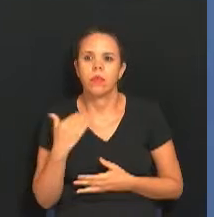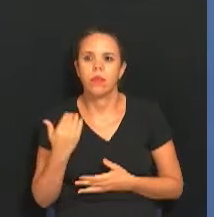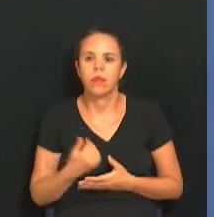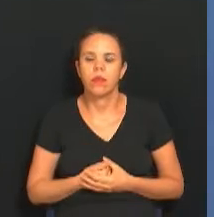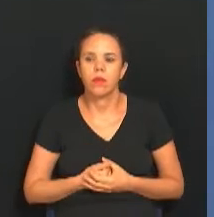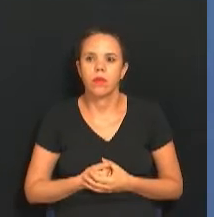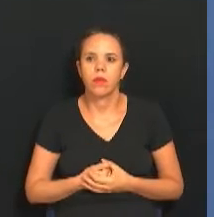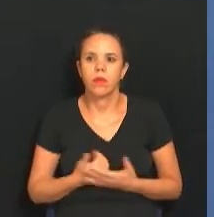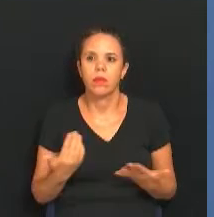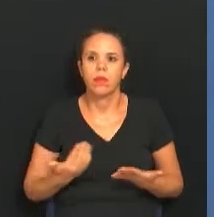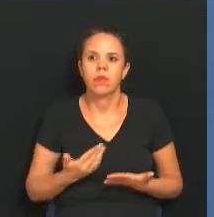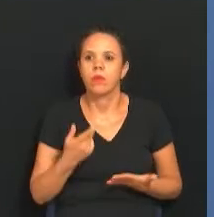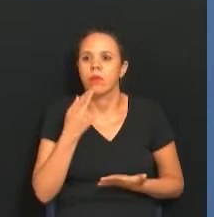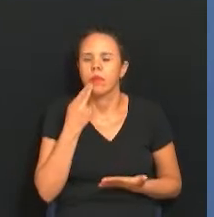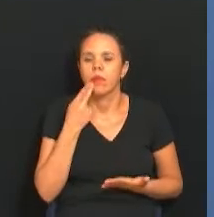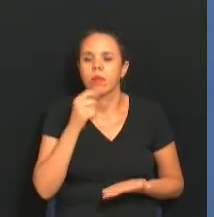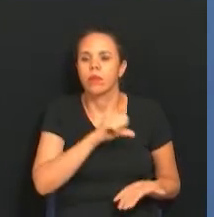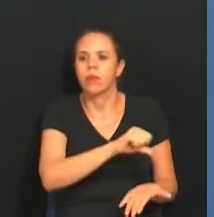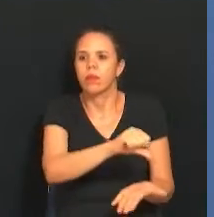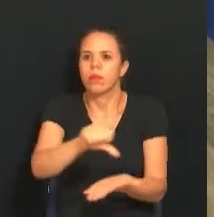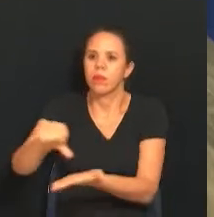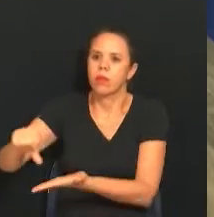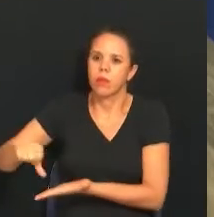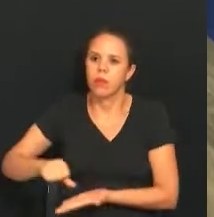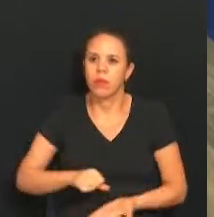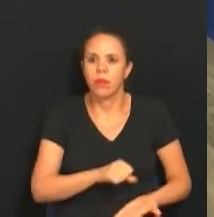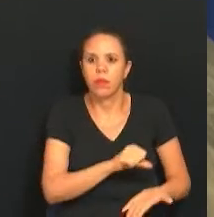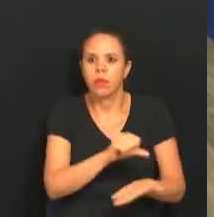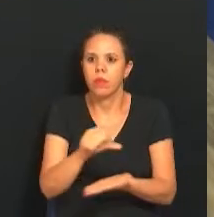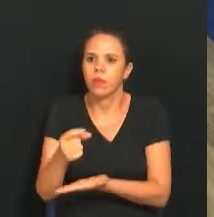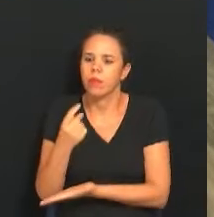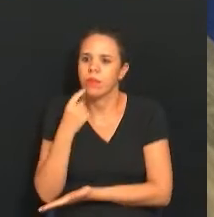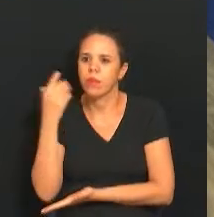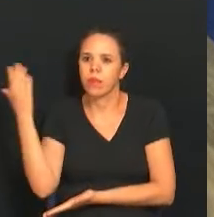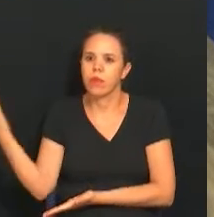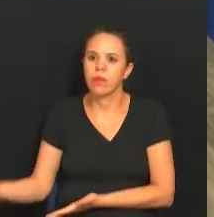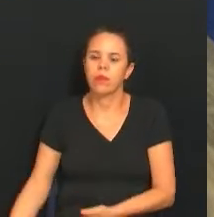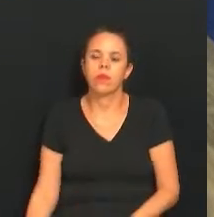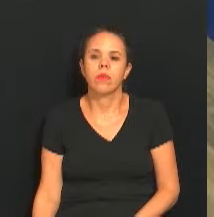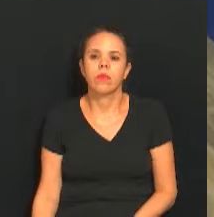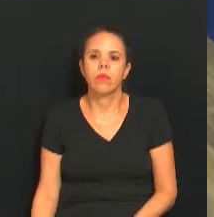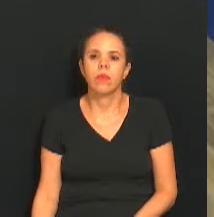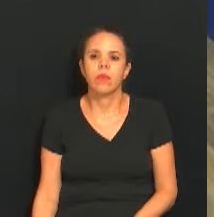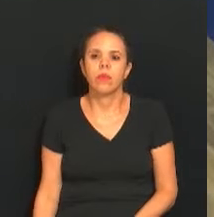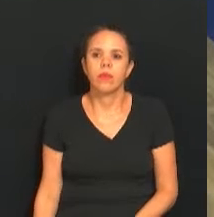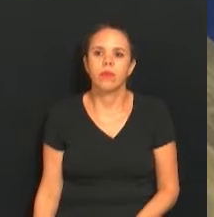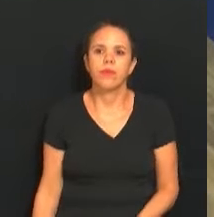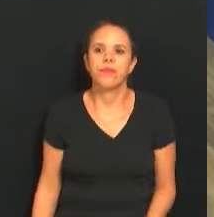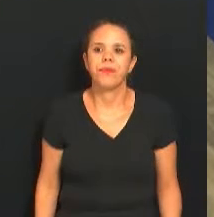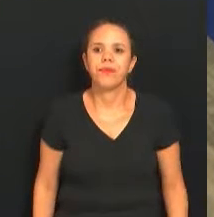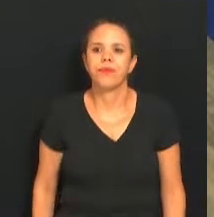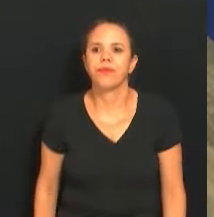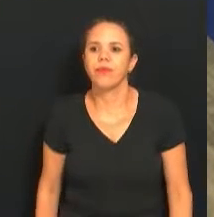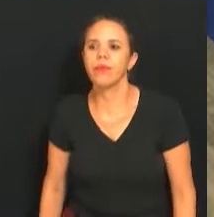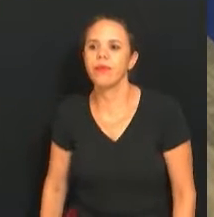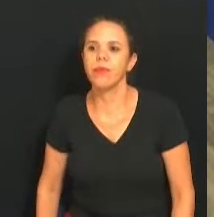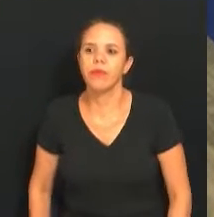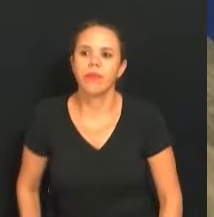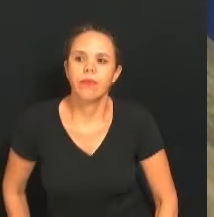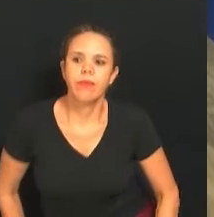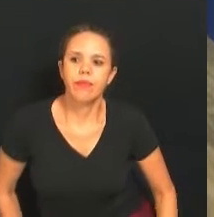agora nós vamos falar da Região Metropolitana de Campinas levo na nossa região nós temos um total de 480